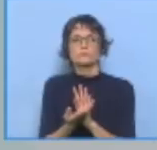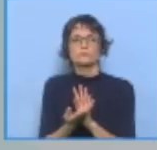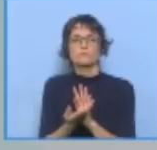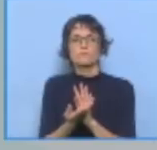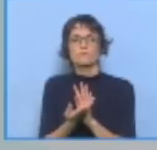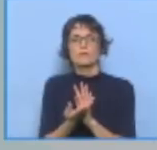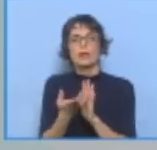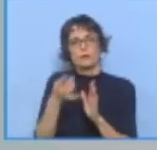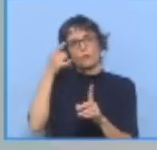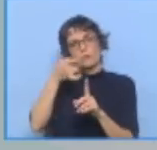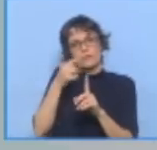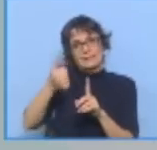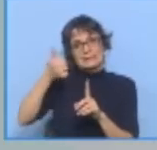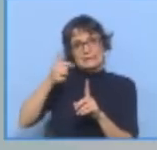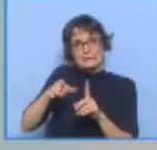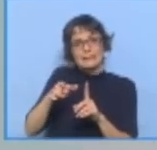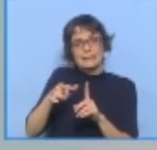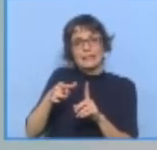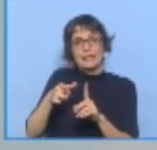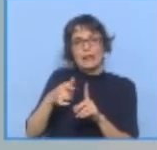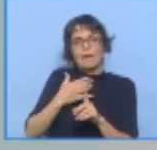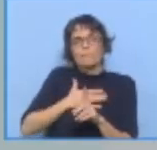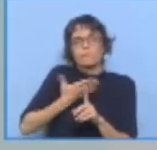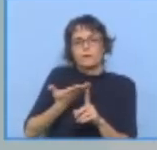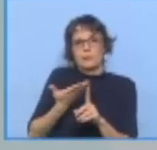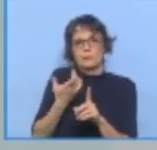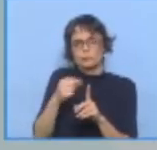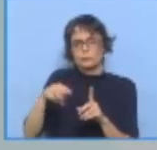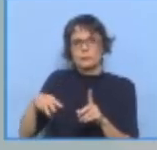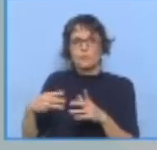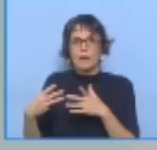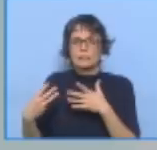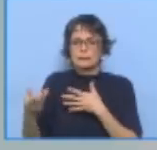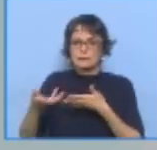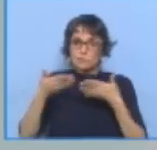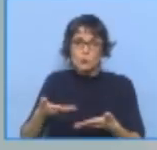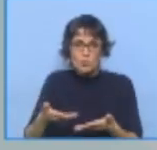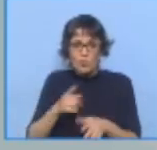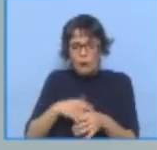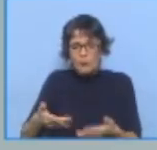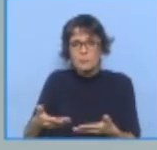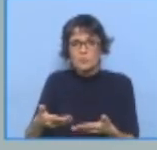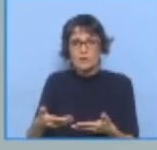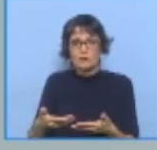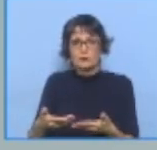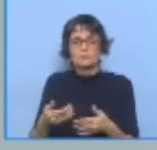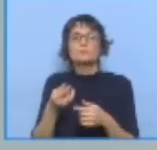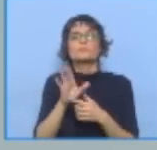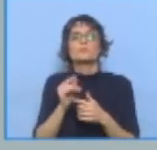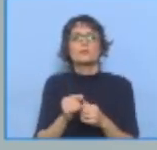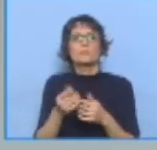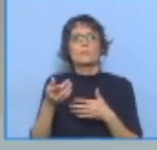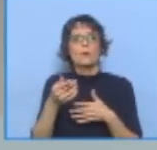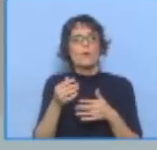à linguagem corrente até, não é? Naquele diálogo com Jesus, quando adverte